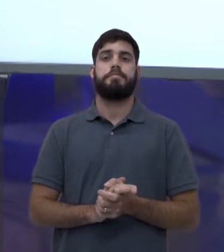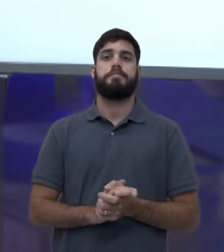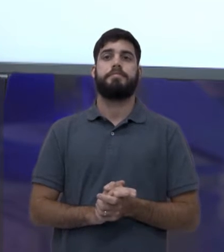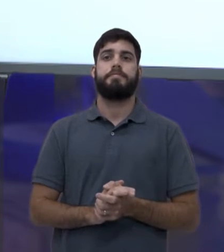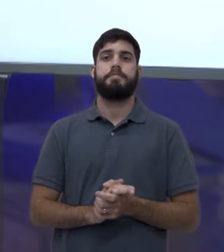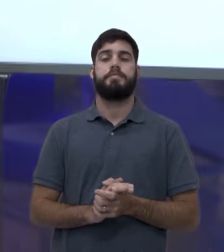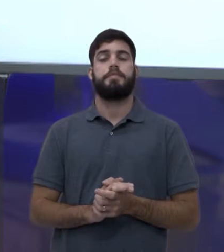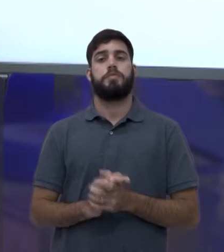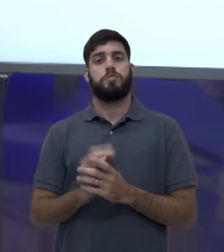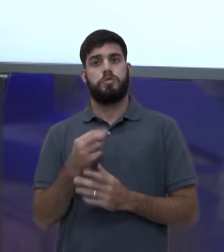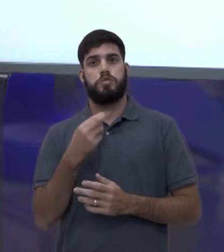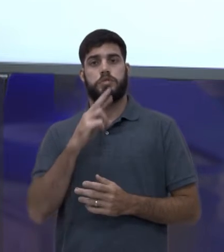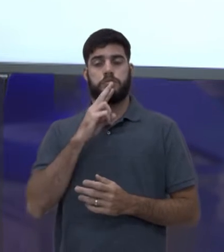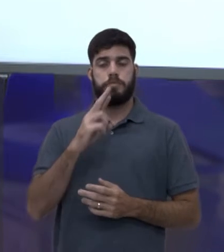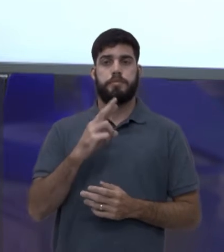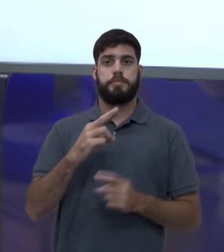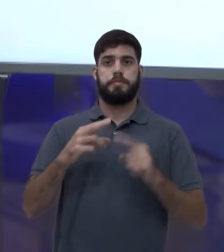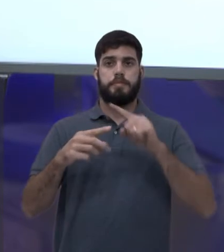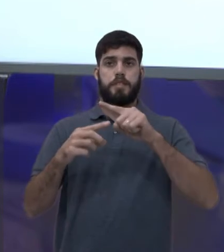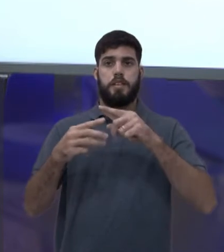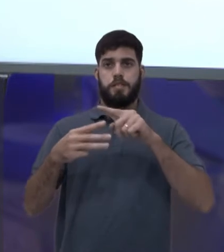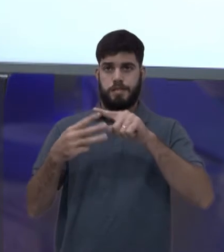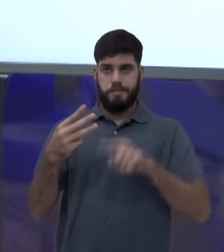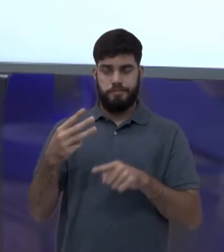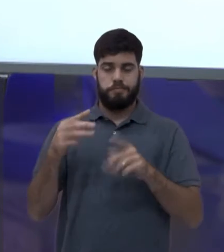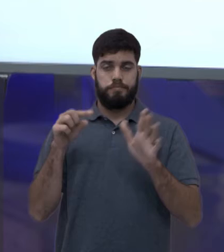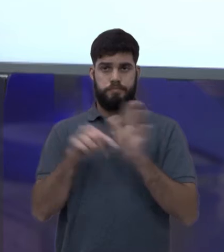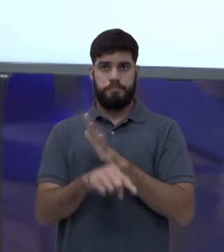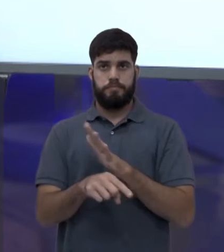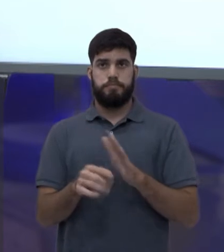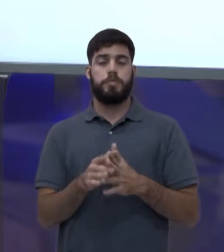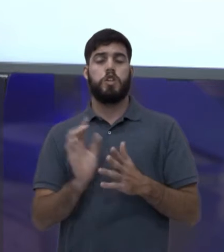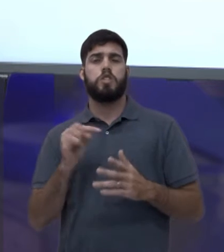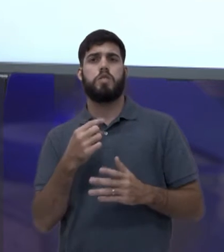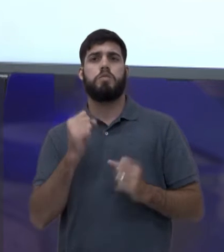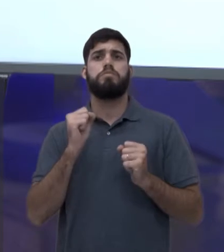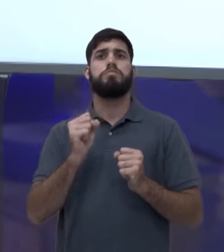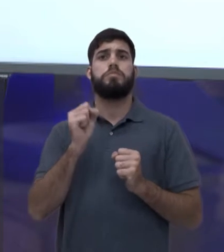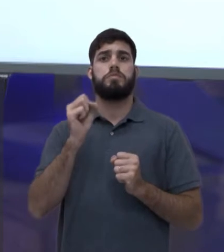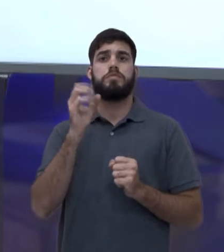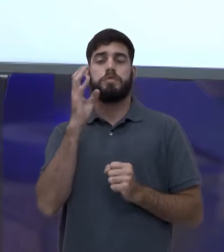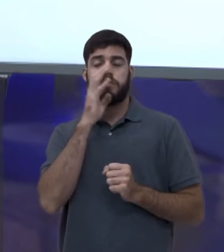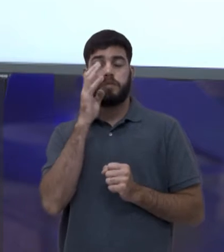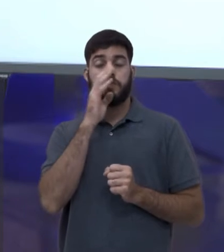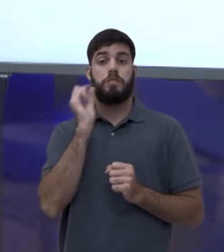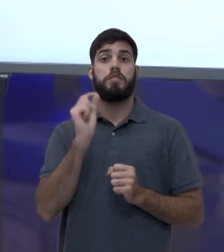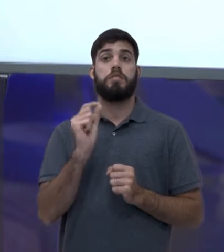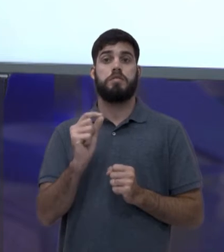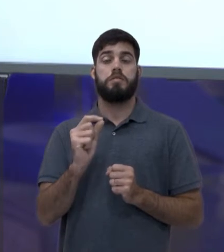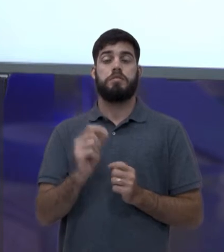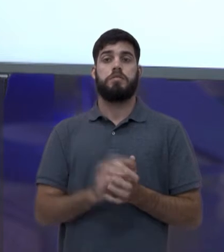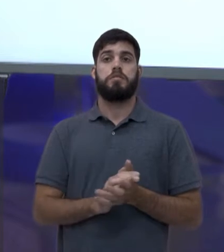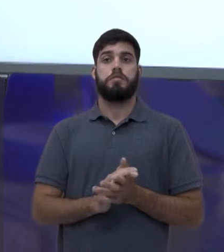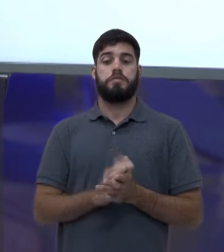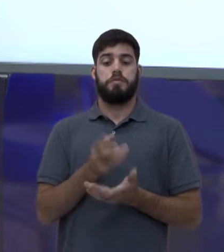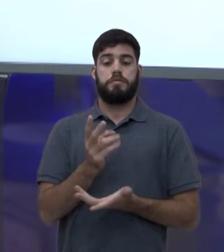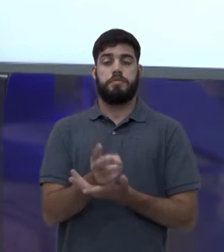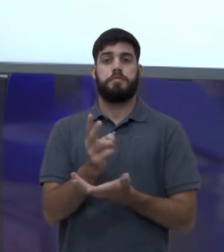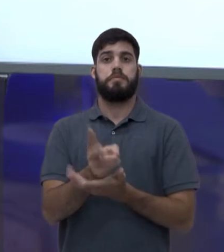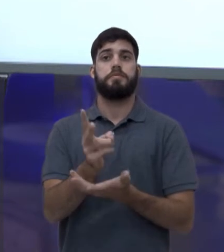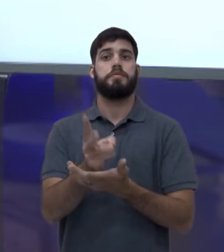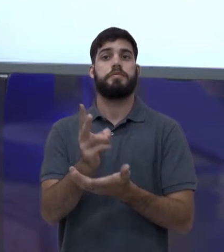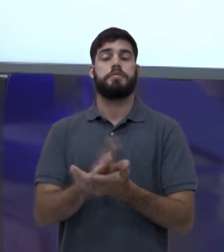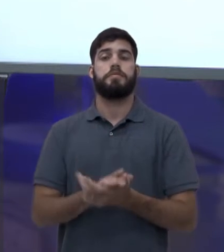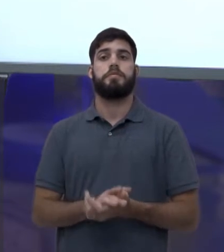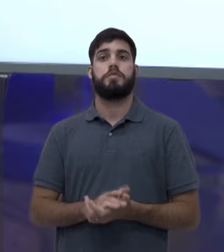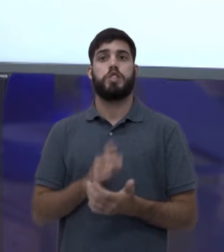aí, respondendo essas três perguntinhas, nós podemos observar que essa sequência ela está começando